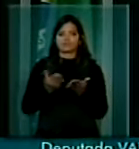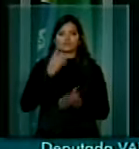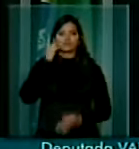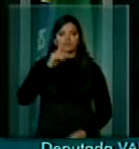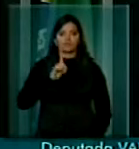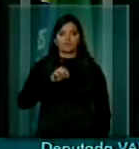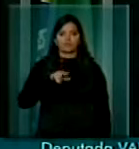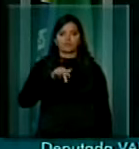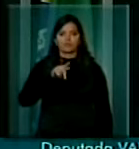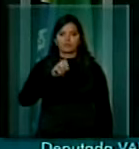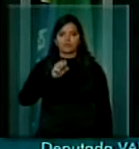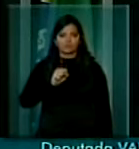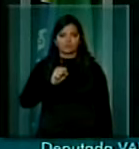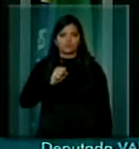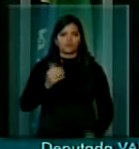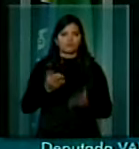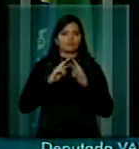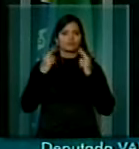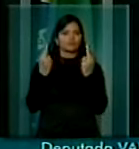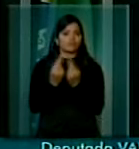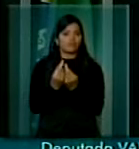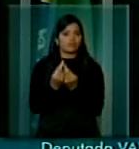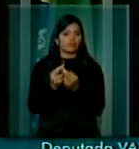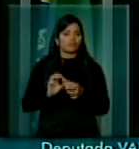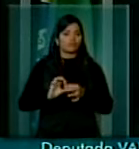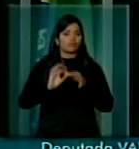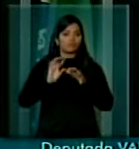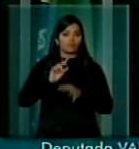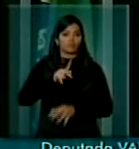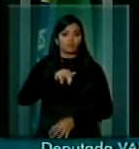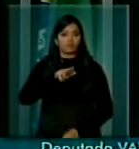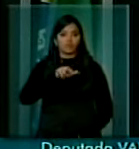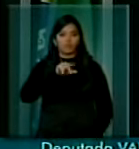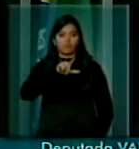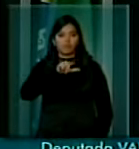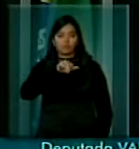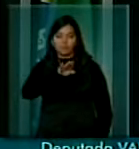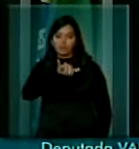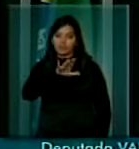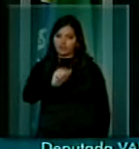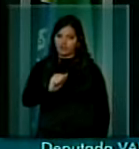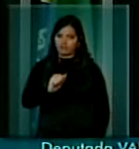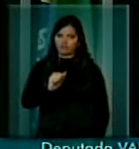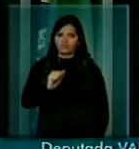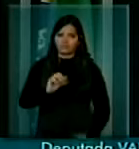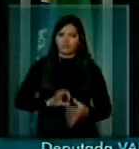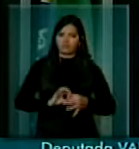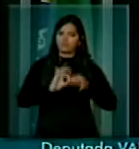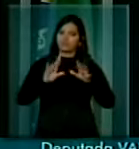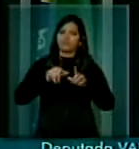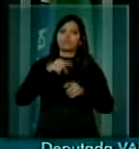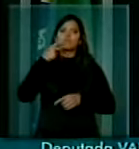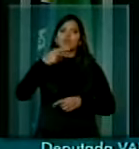deputado Domingos Dutra, audiência pública que trata da questão da